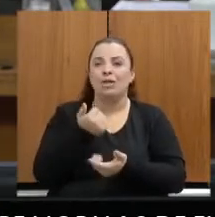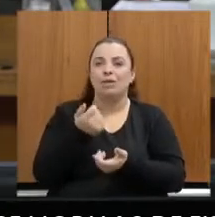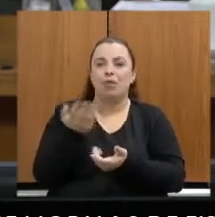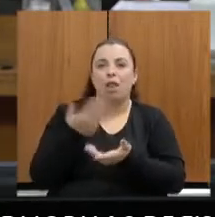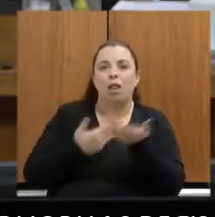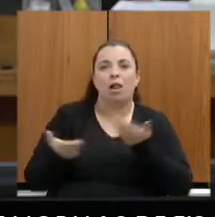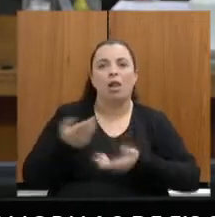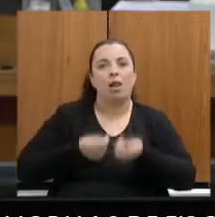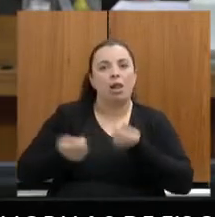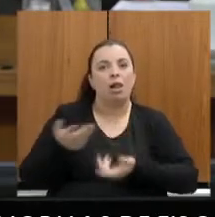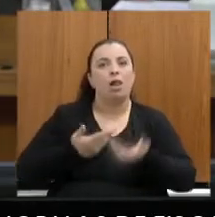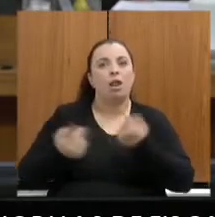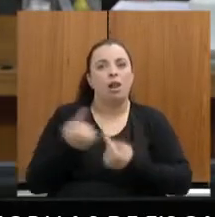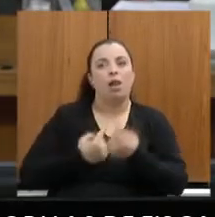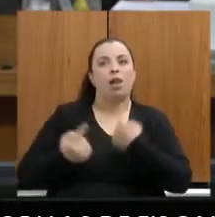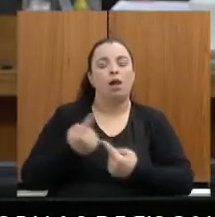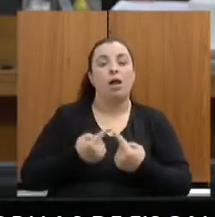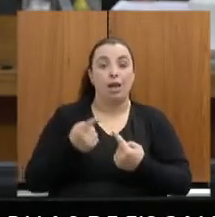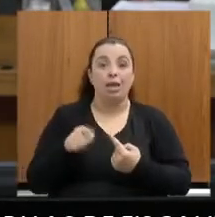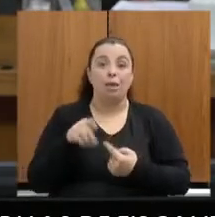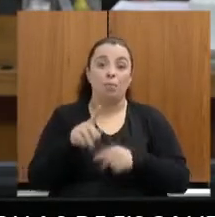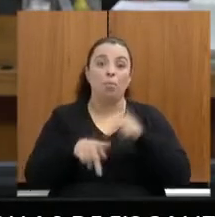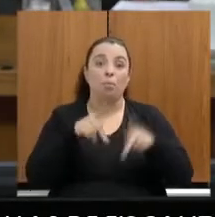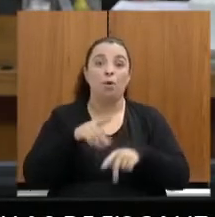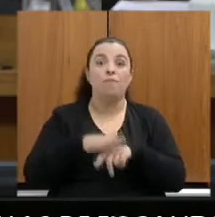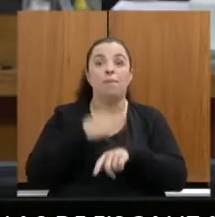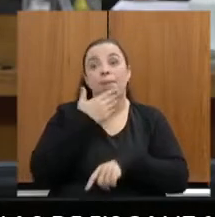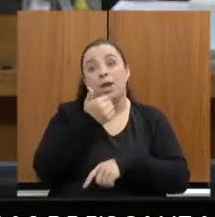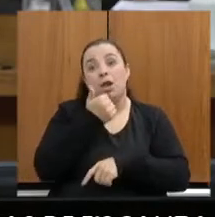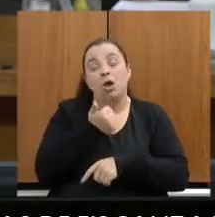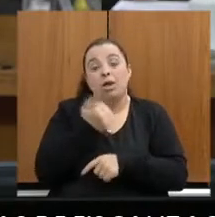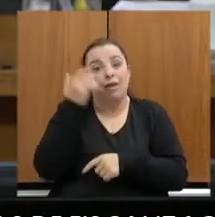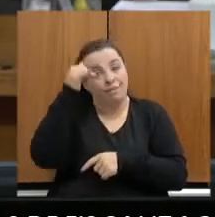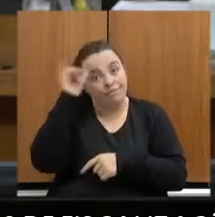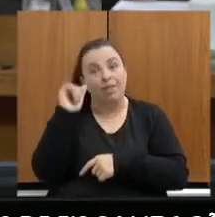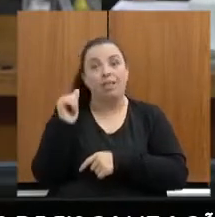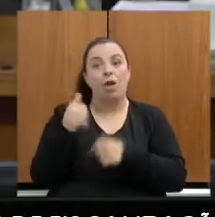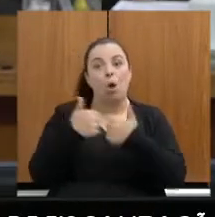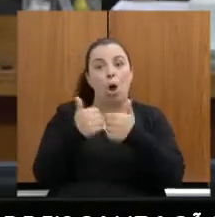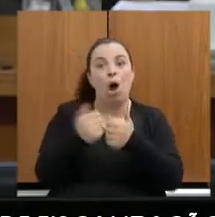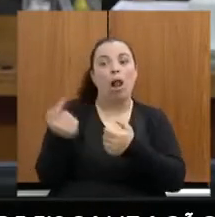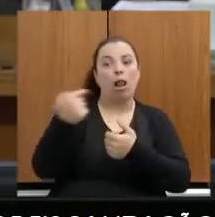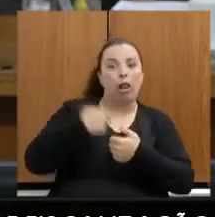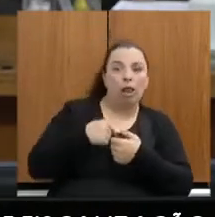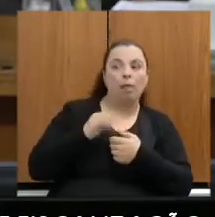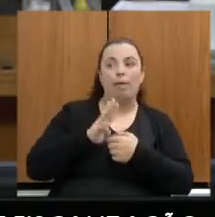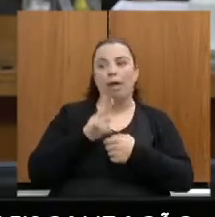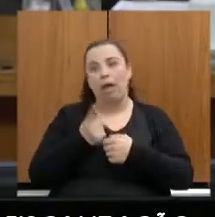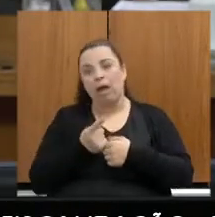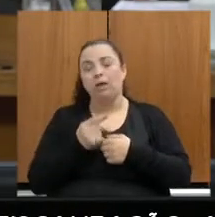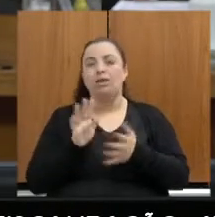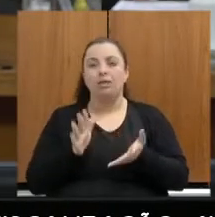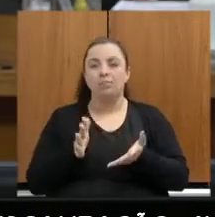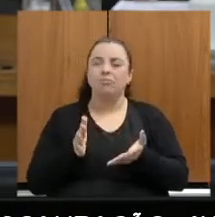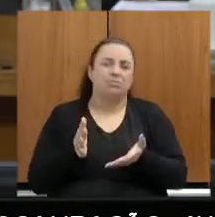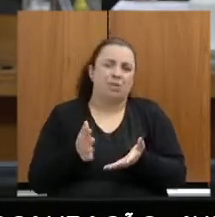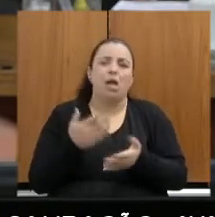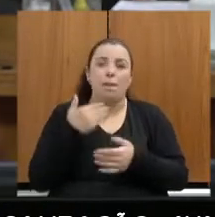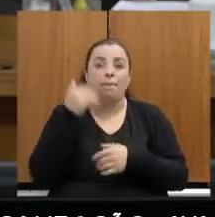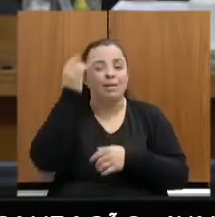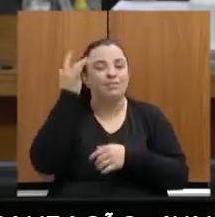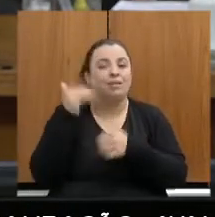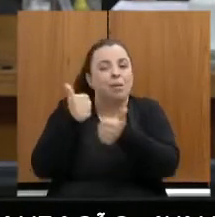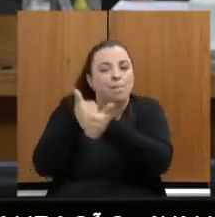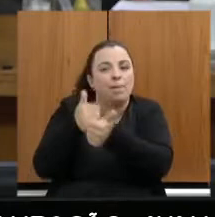para a população Esse deslocamento é ajudando muito além dessa desse a ação pode passar por favor